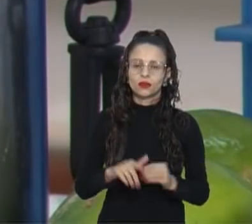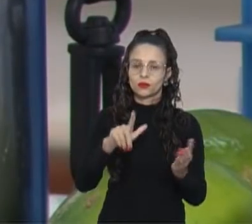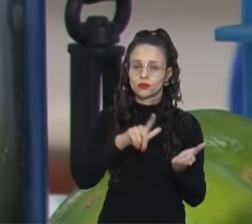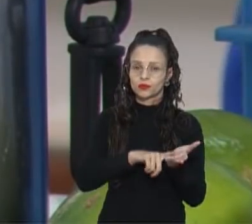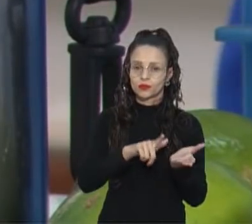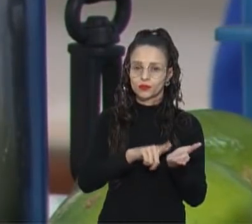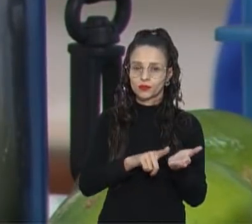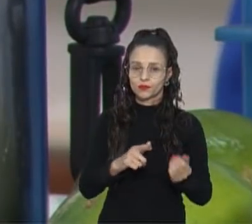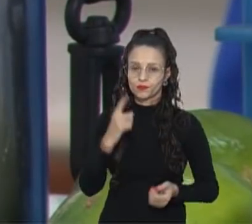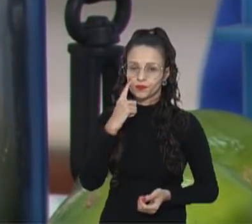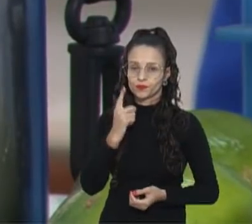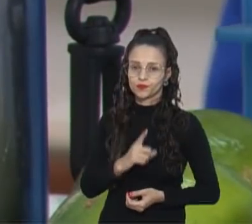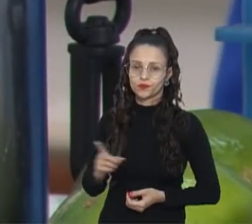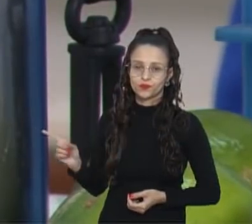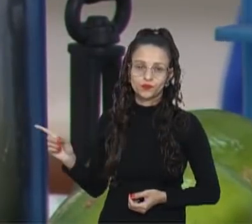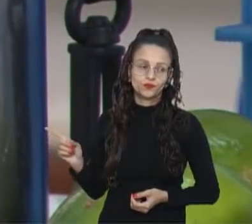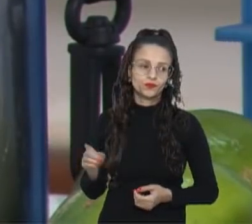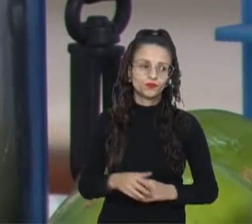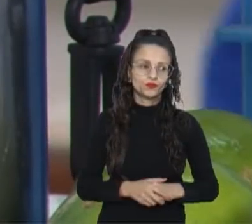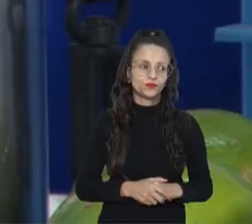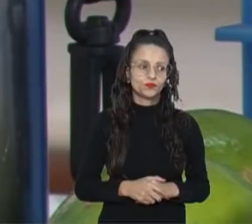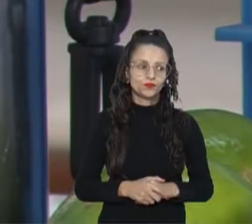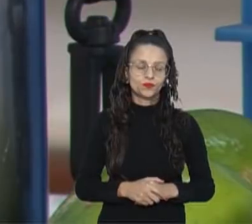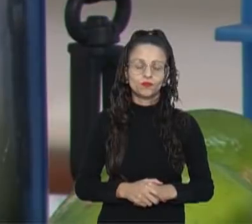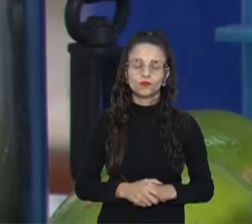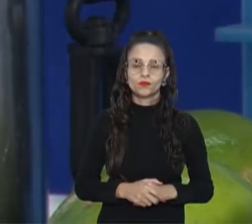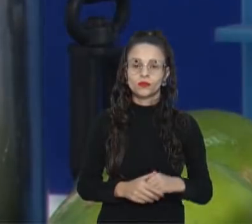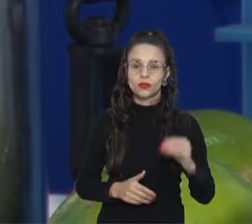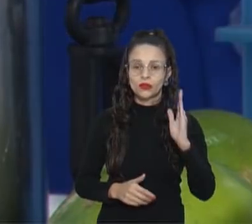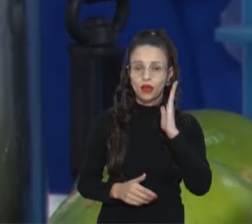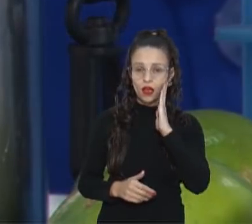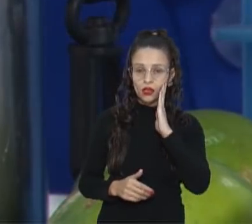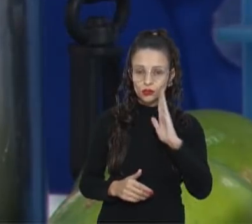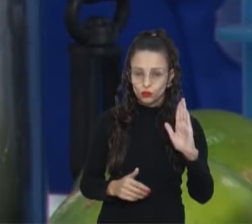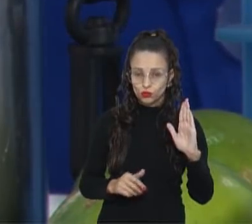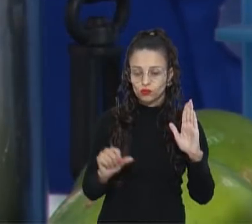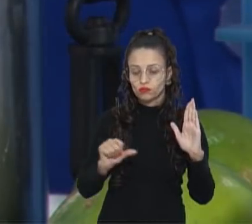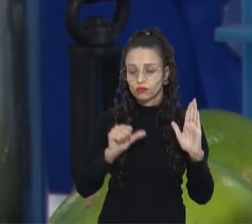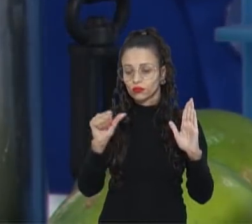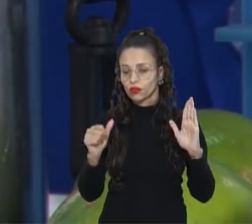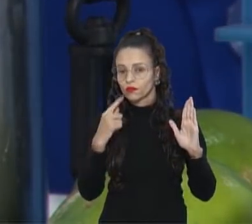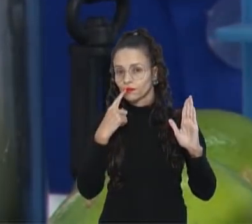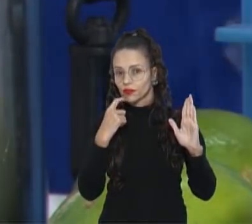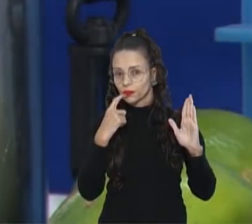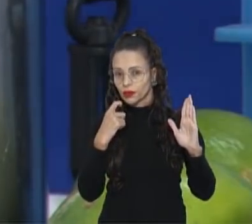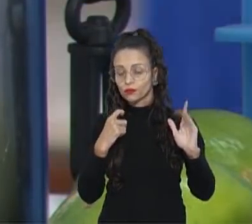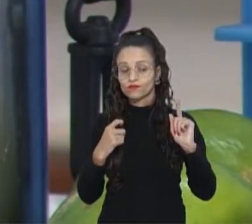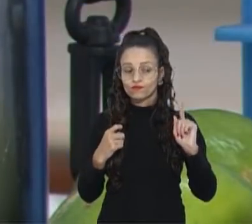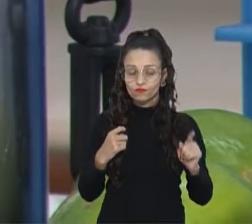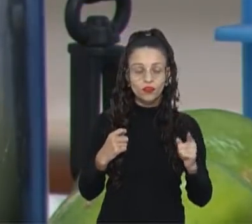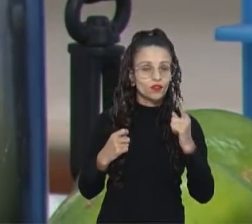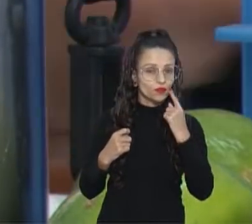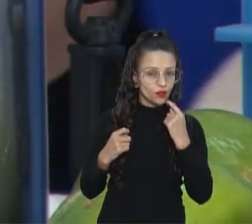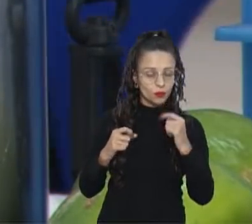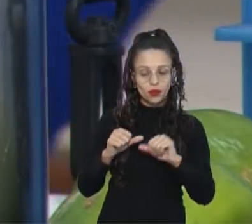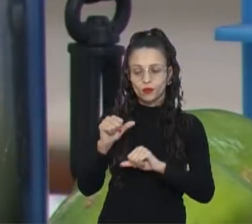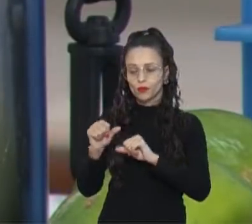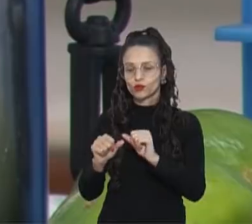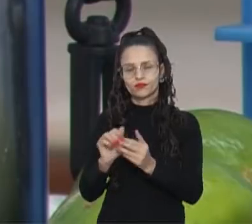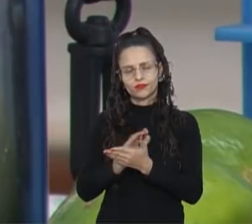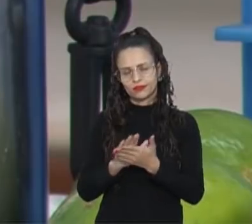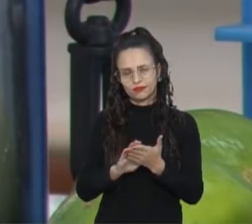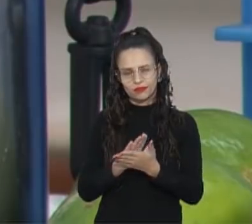tornassol. Olá. Papel azul ficou vermelho. Papel vermelho. Nada